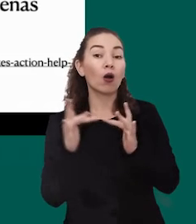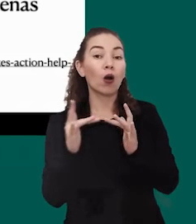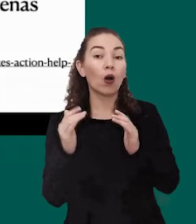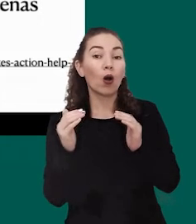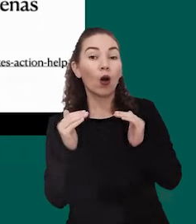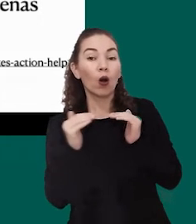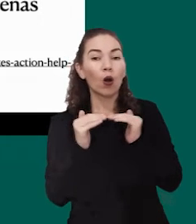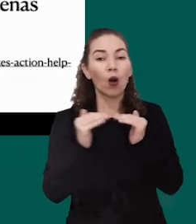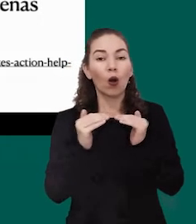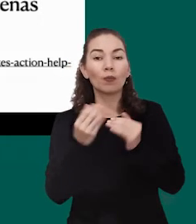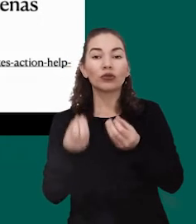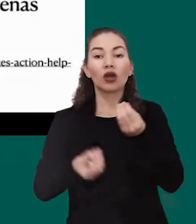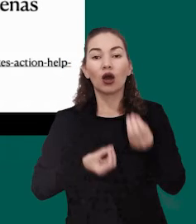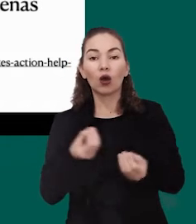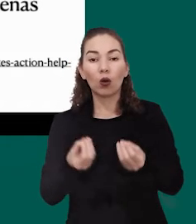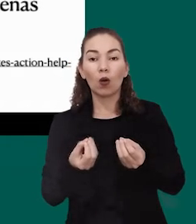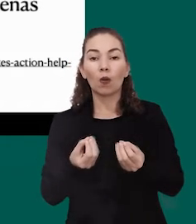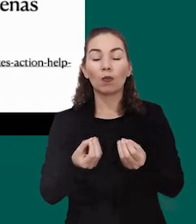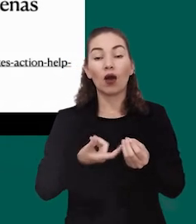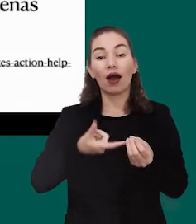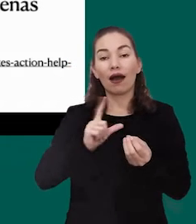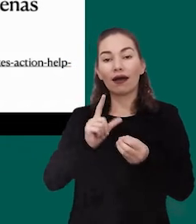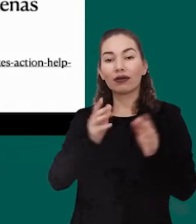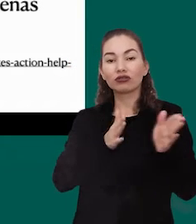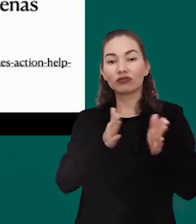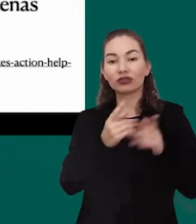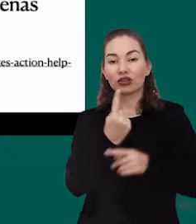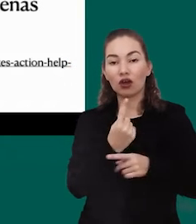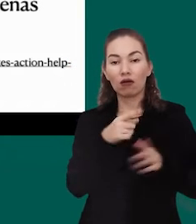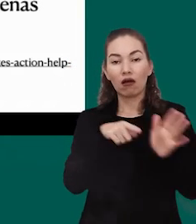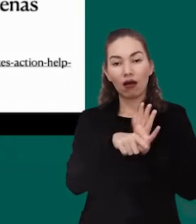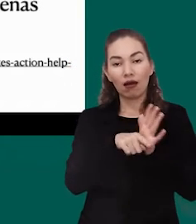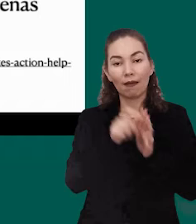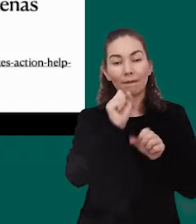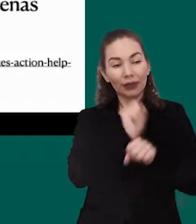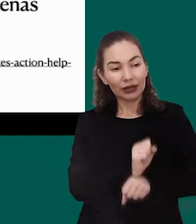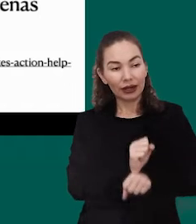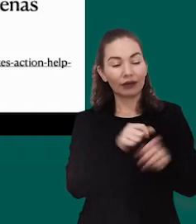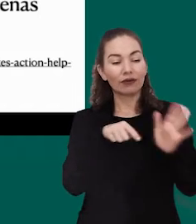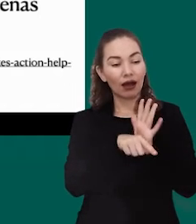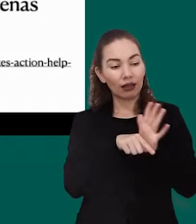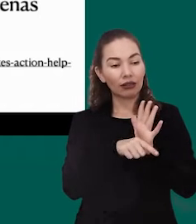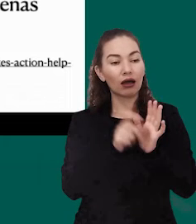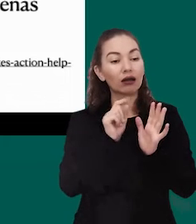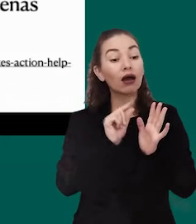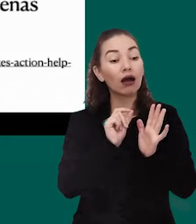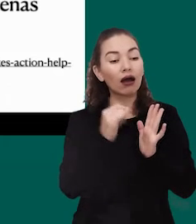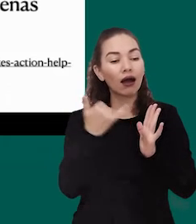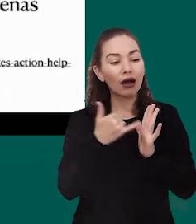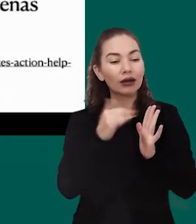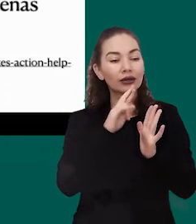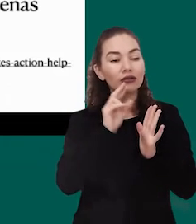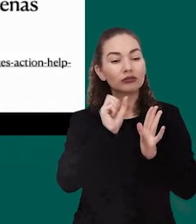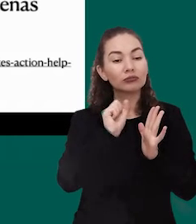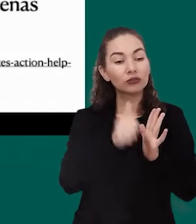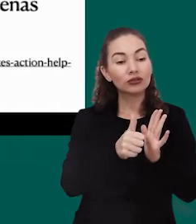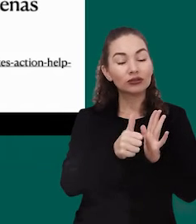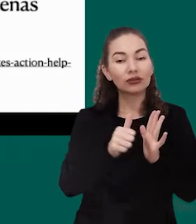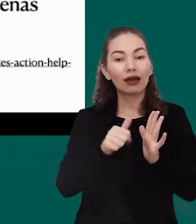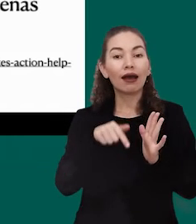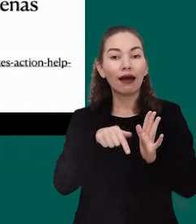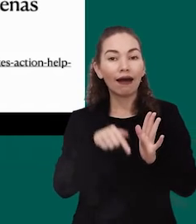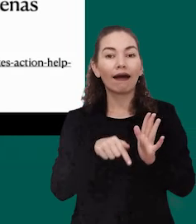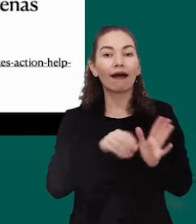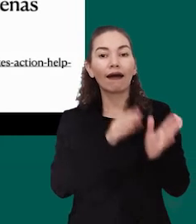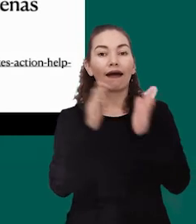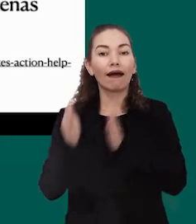para vocês. Então, antes se fazia a fase 1, parava, se analisava, se publicava esses resultados para partir para a fase 2. Nesse momento, o que a